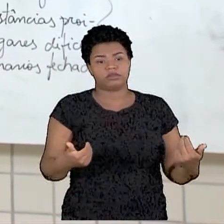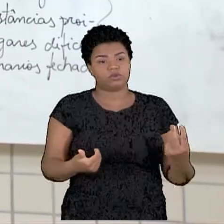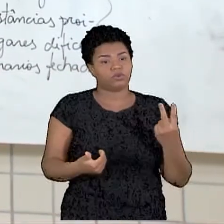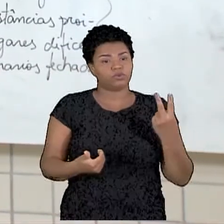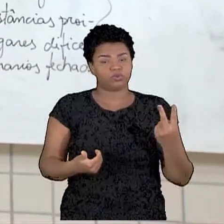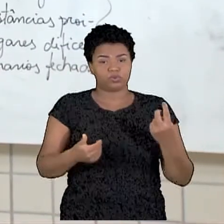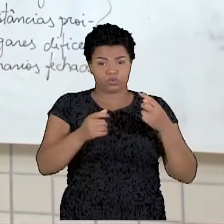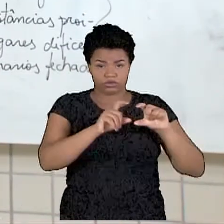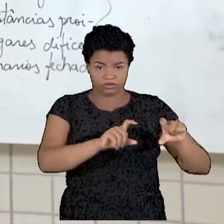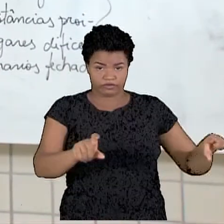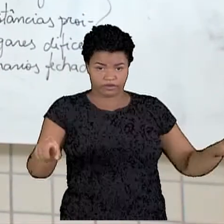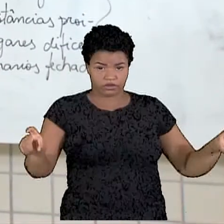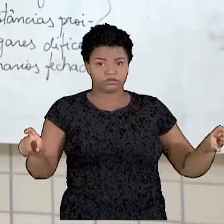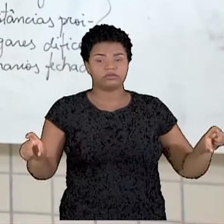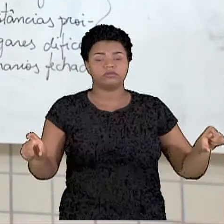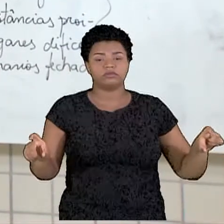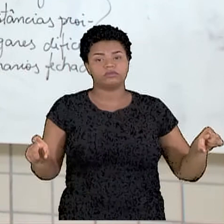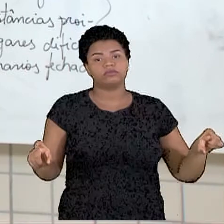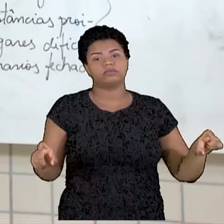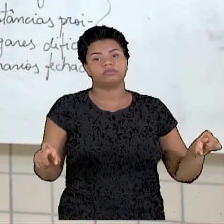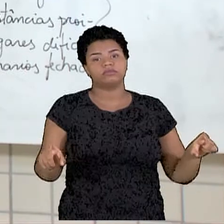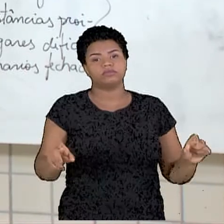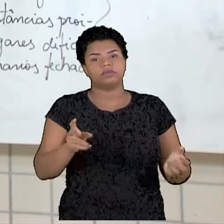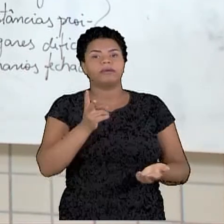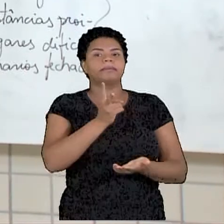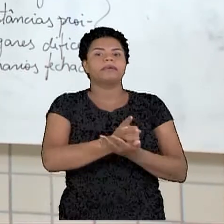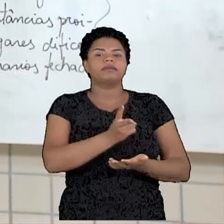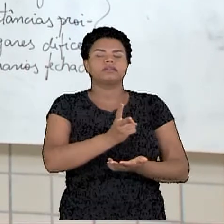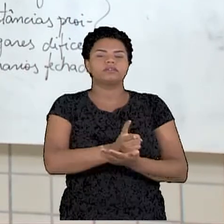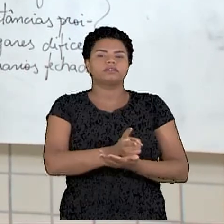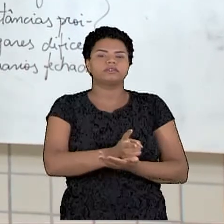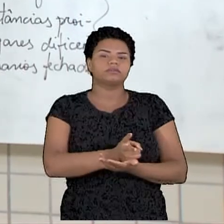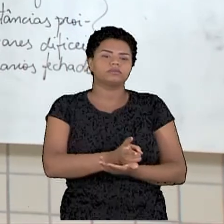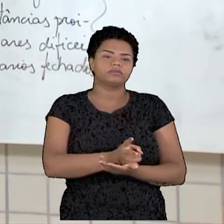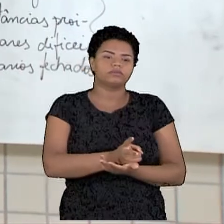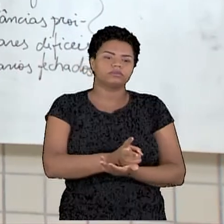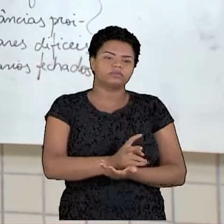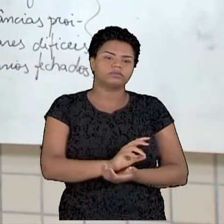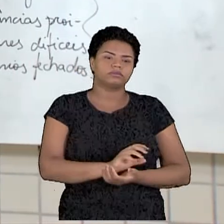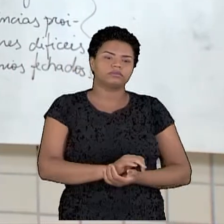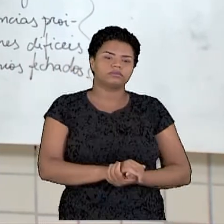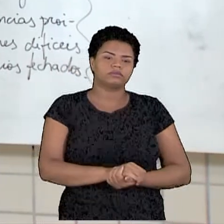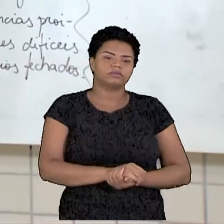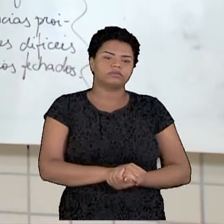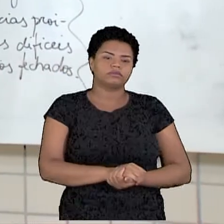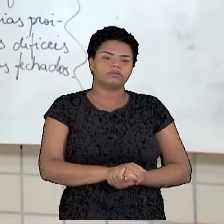duas orações com o mesmo